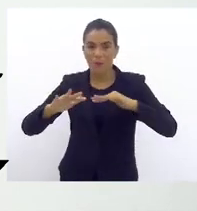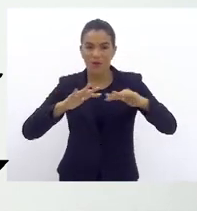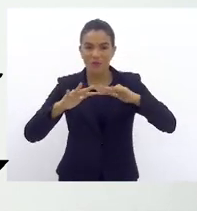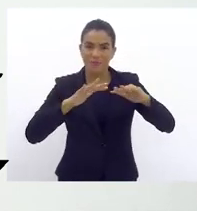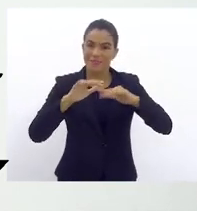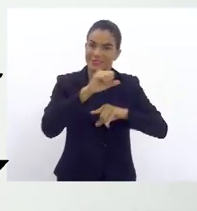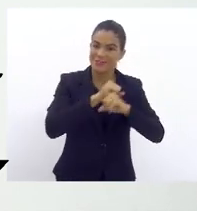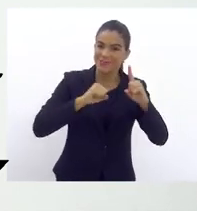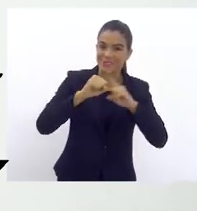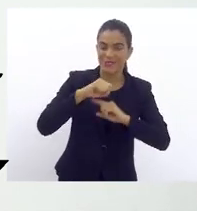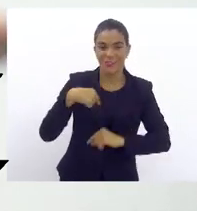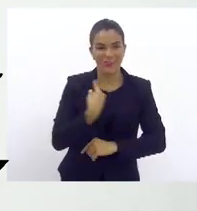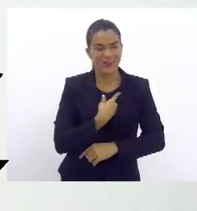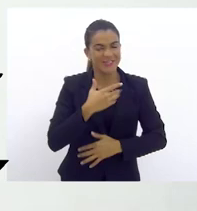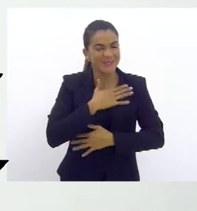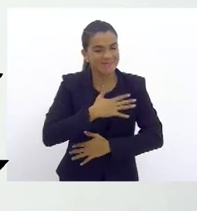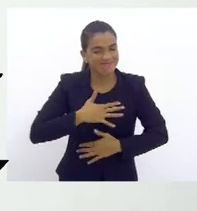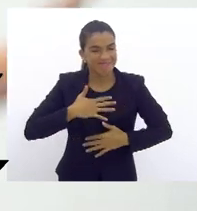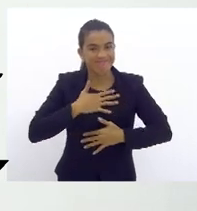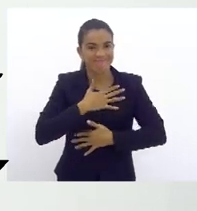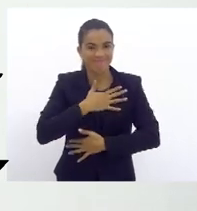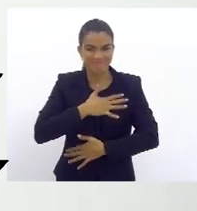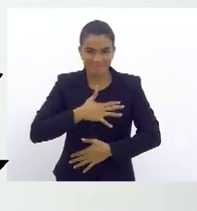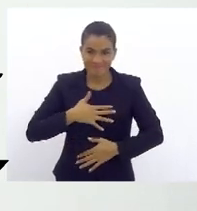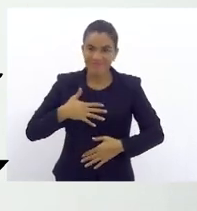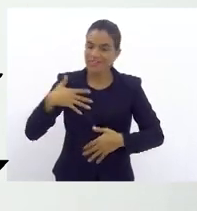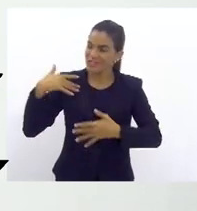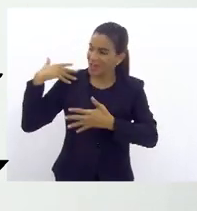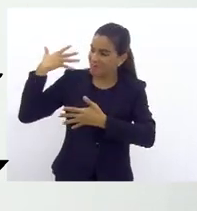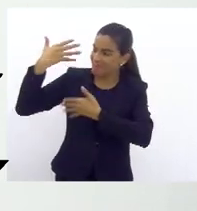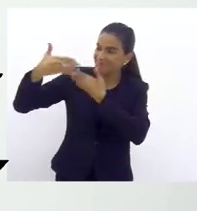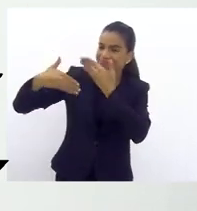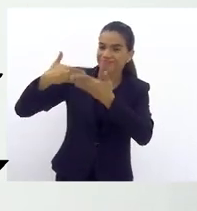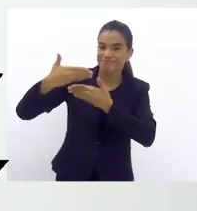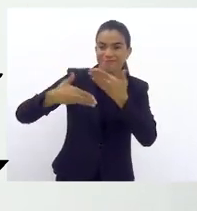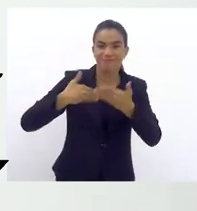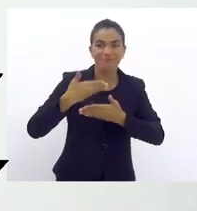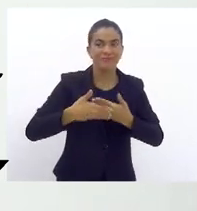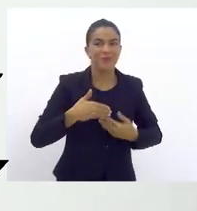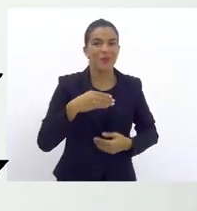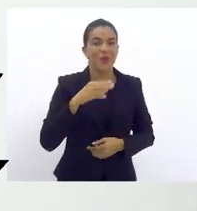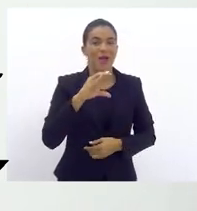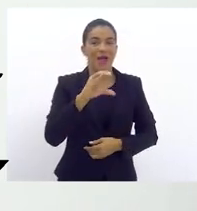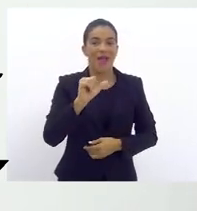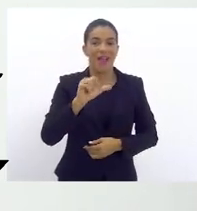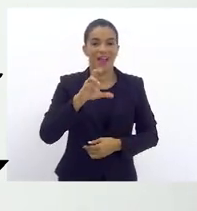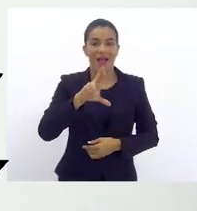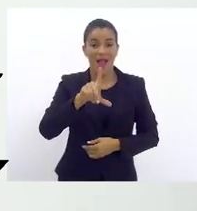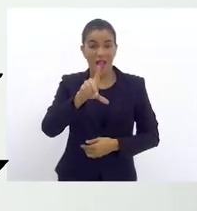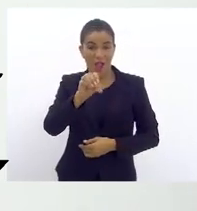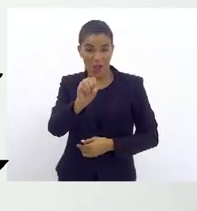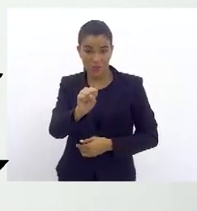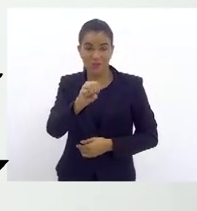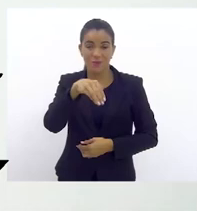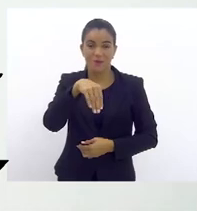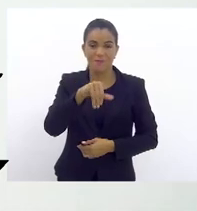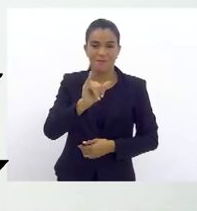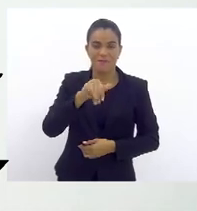a gente gostar muito do que que vinha sendo feito pelo companheiro Carlos Mickey outros né